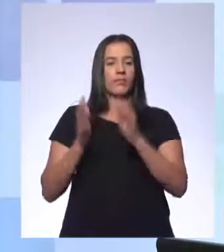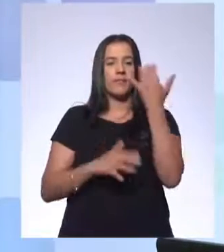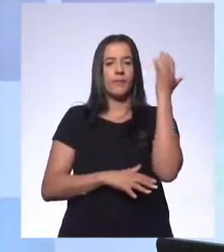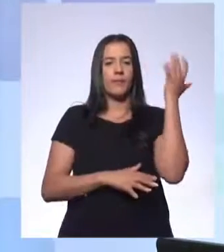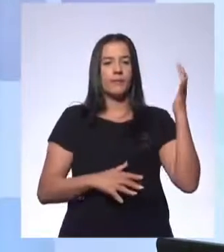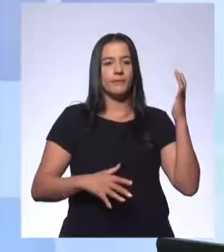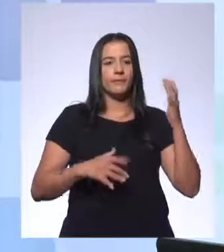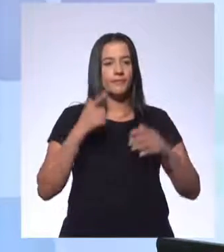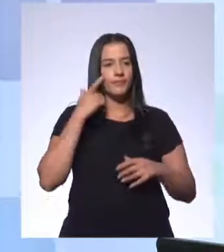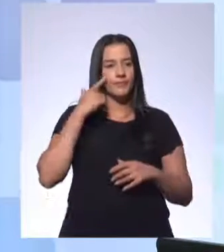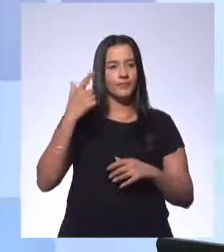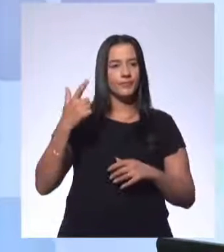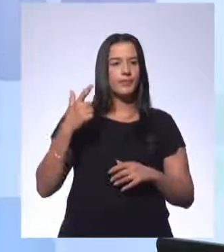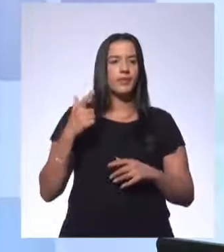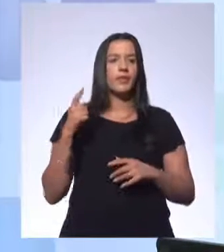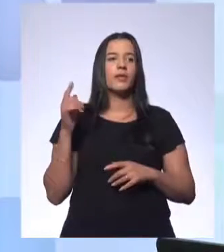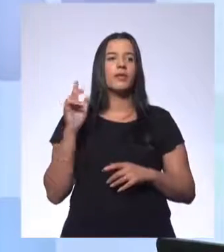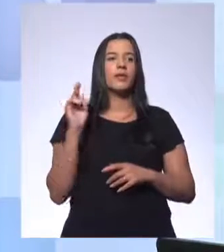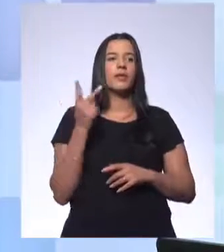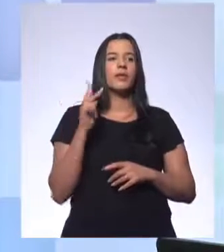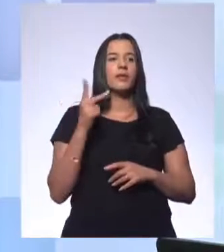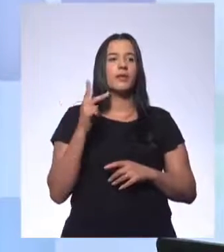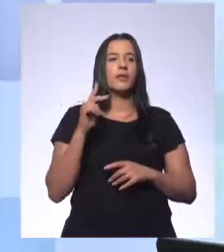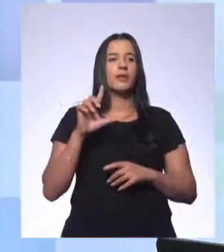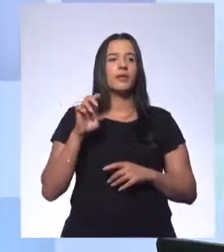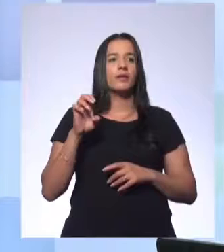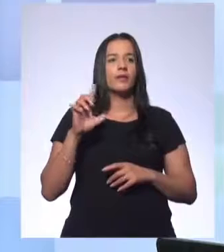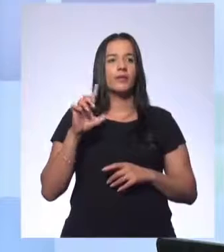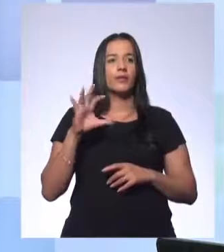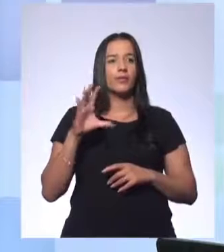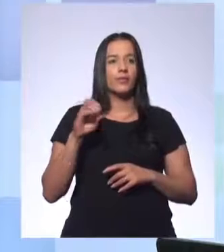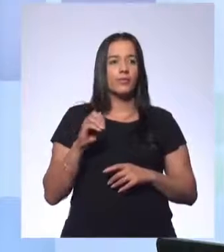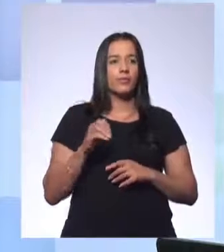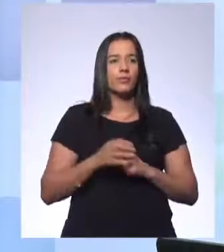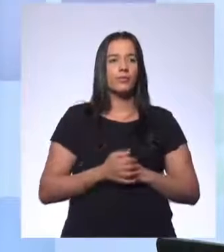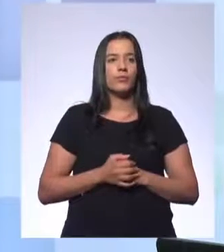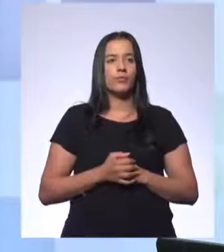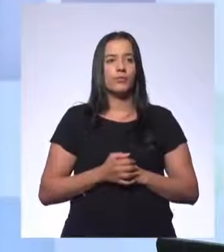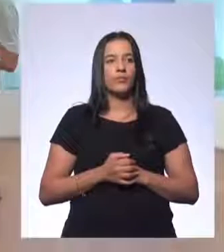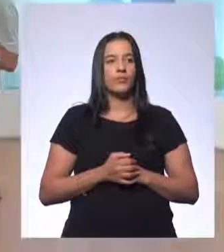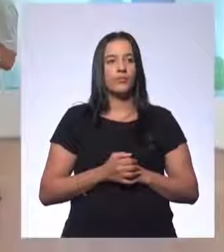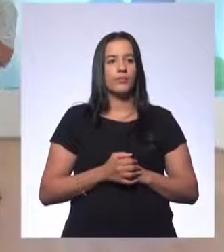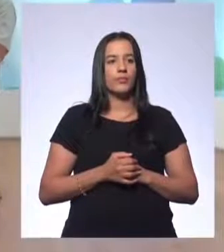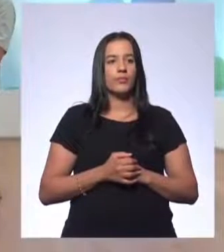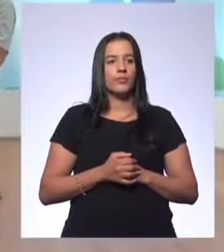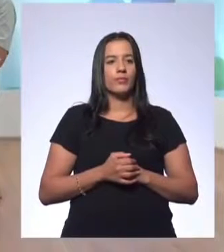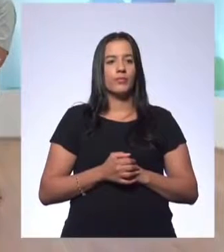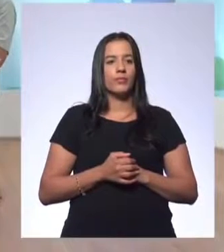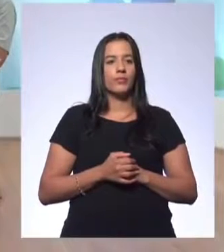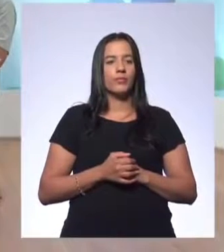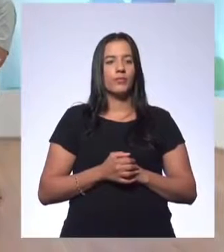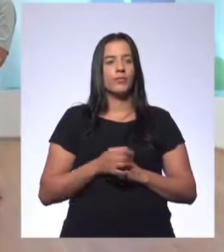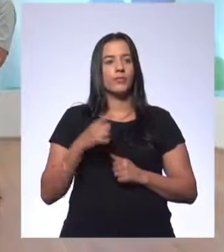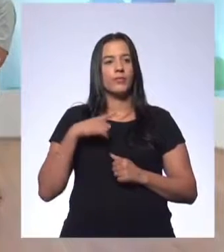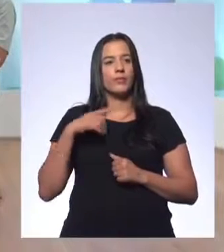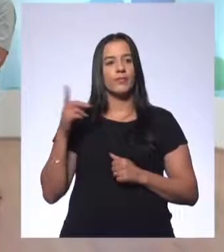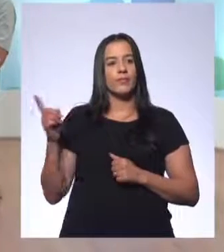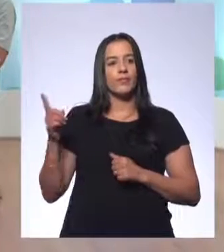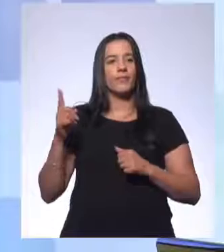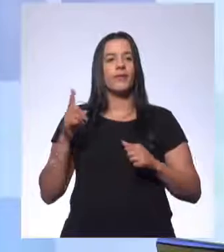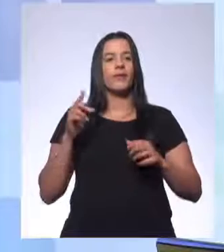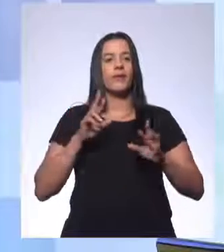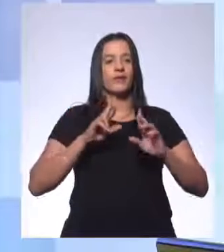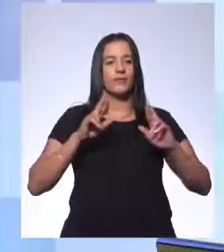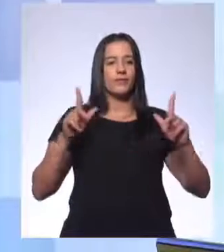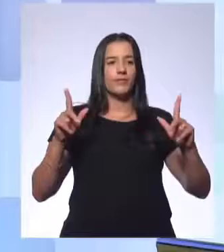tem o elétron. O elétron é uma partícula bem pequena e tudo mais. Se a gente comparar com o próton, a diferença é